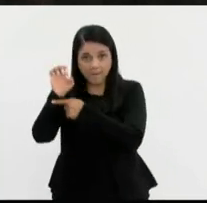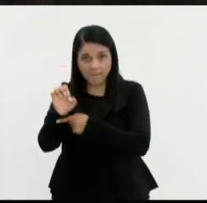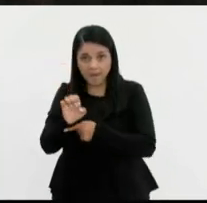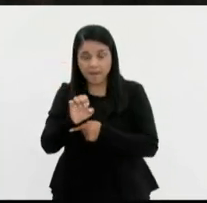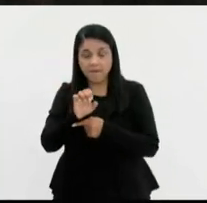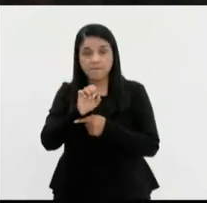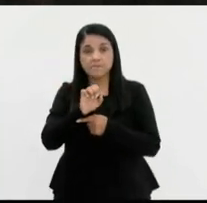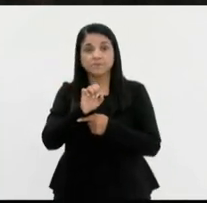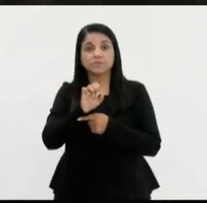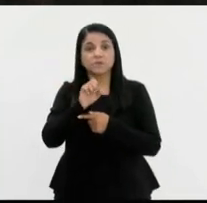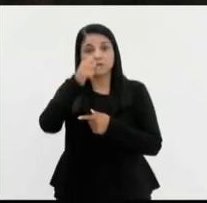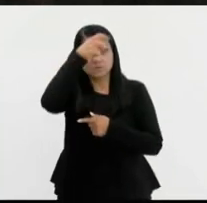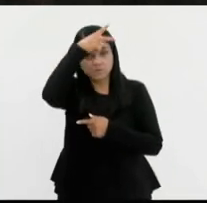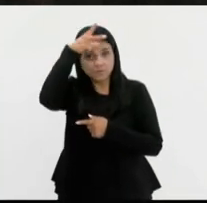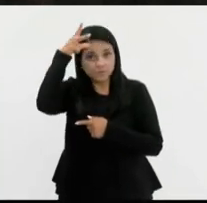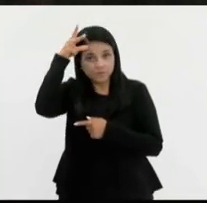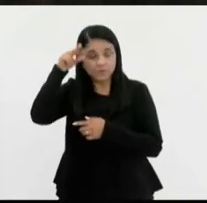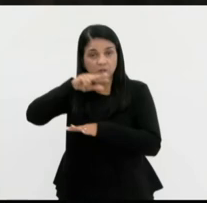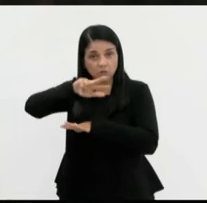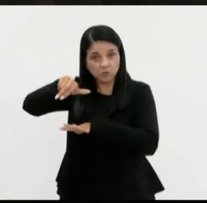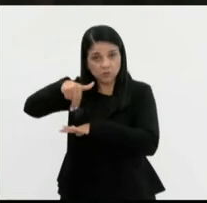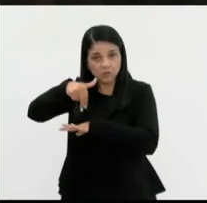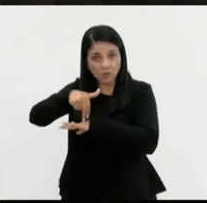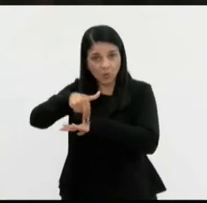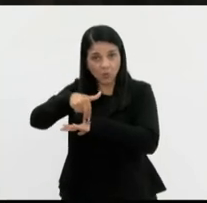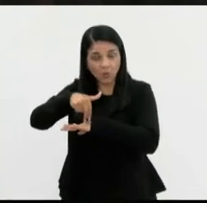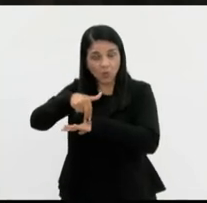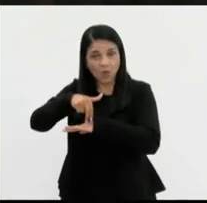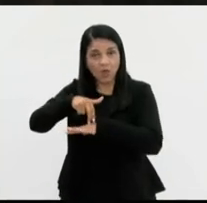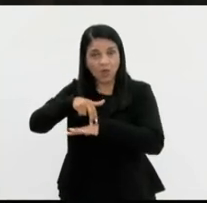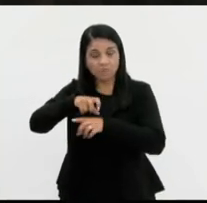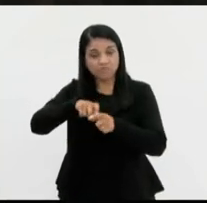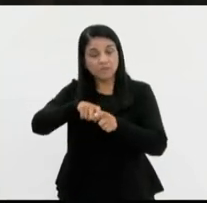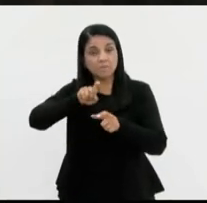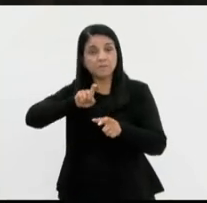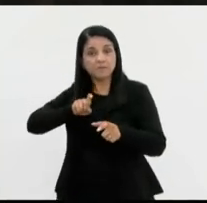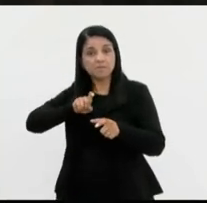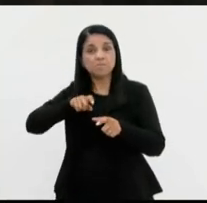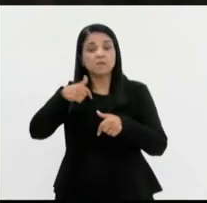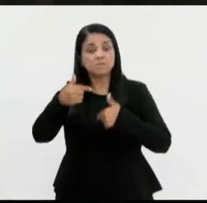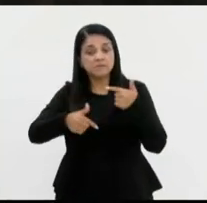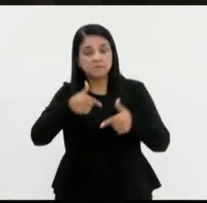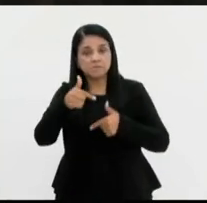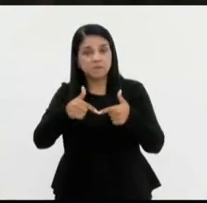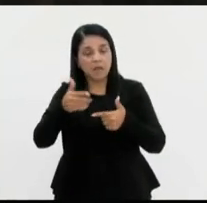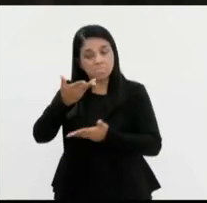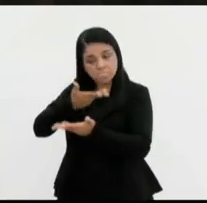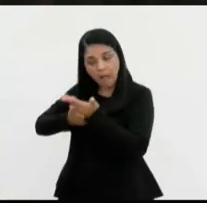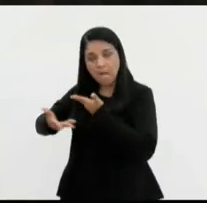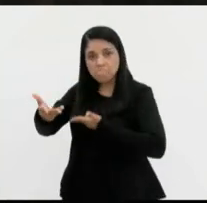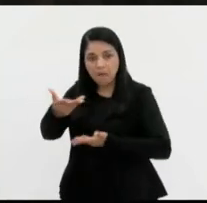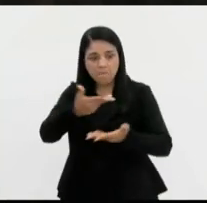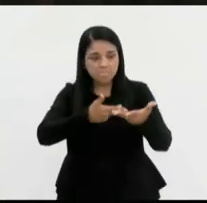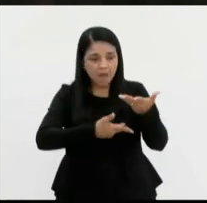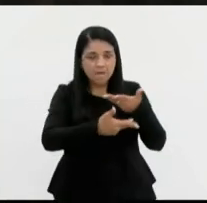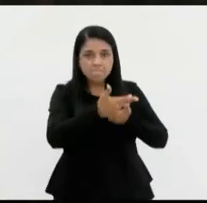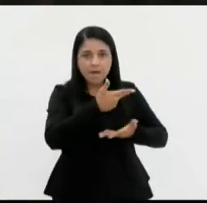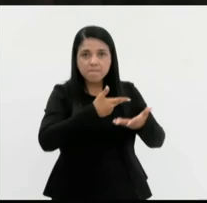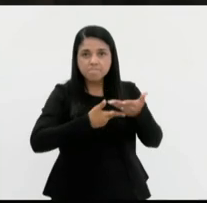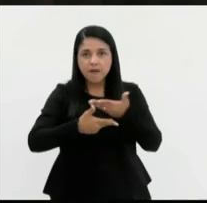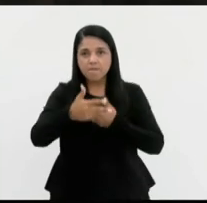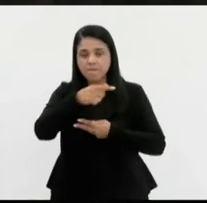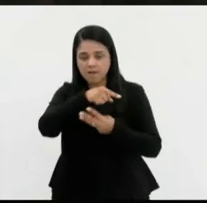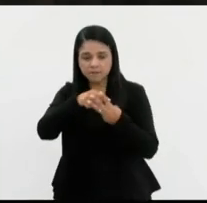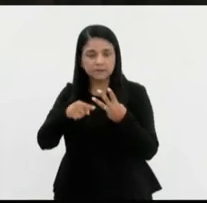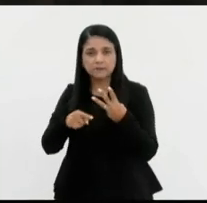união são e independentes e tem que trabalhar no sistema de cooperação é impossível num